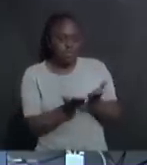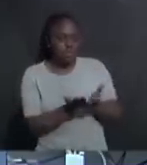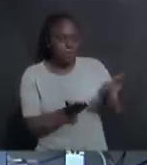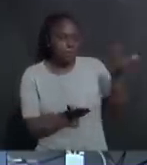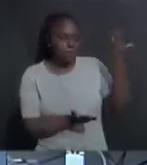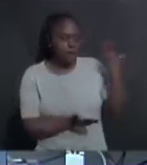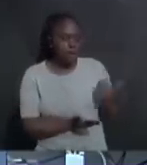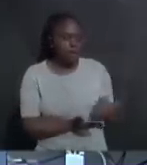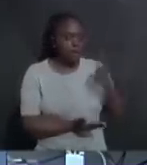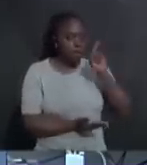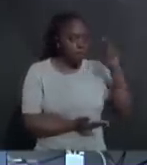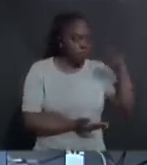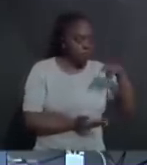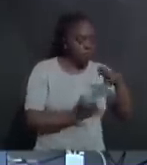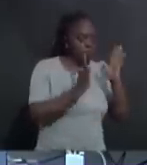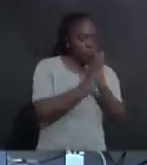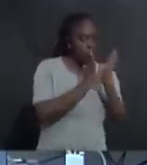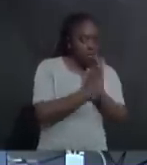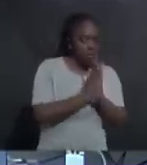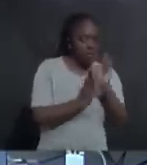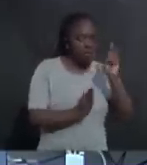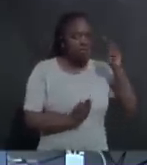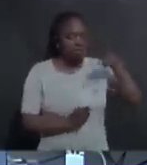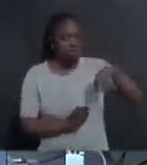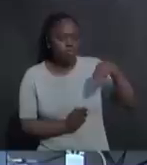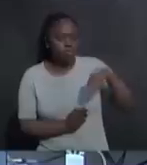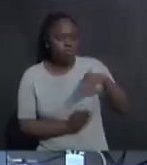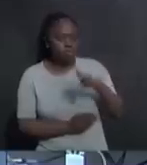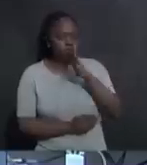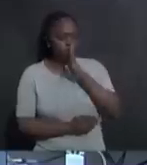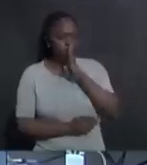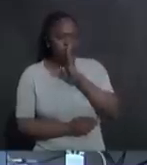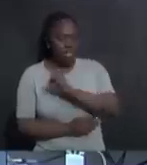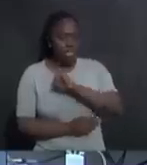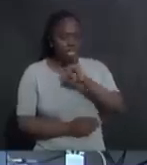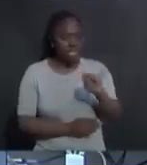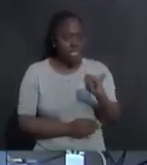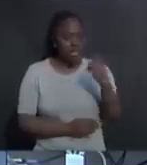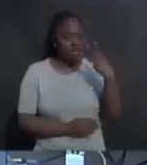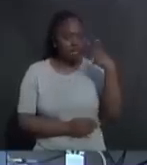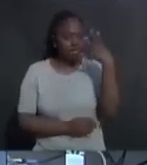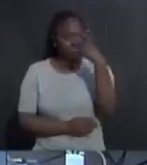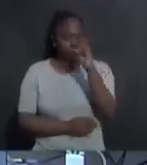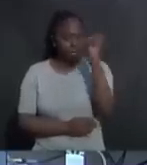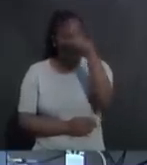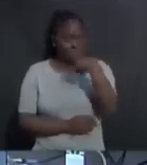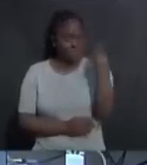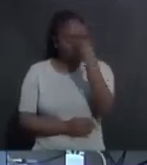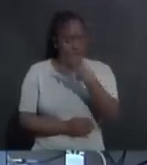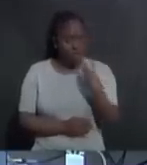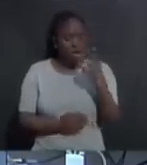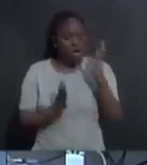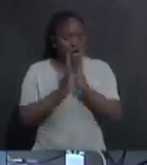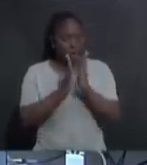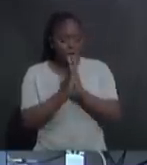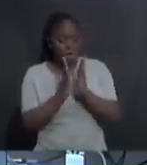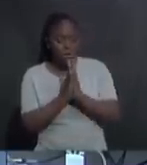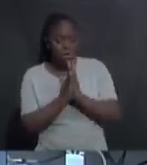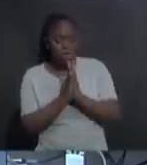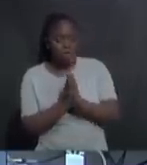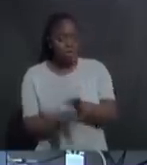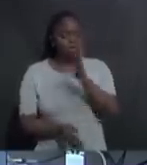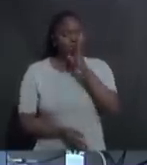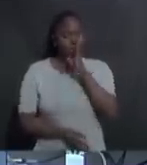eles ficam um minuto calados. Se eles orarem meia hora, eles ficam meia hora calados. Aí ele cala a boca, não fica chupando cana. Aleluia,